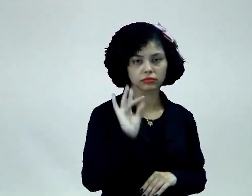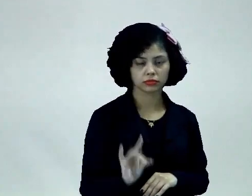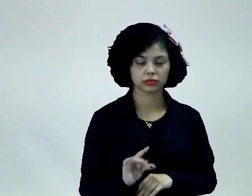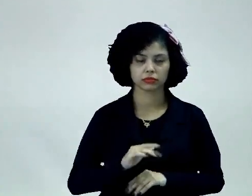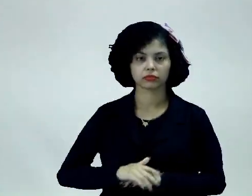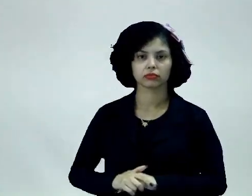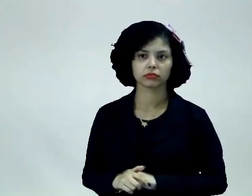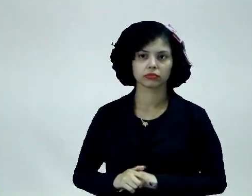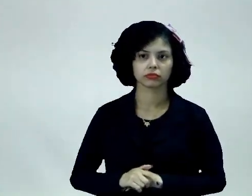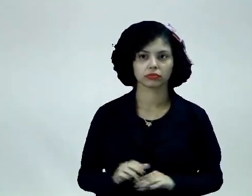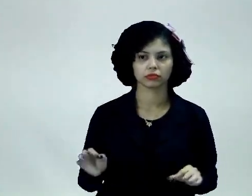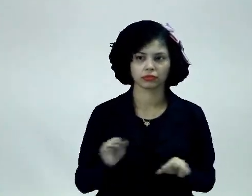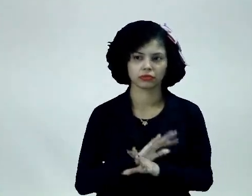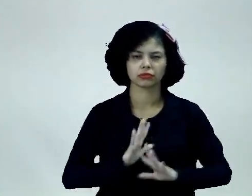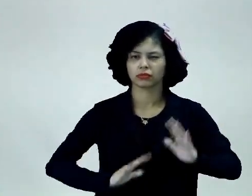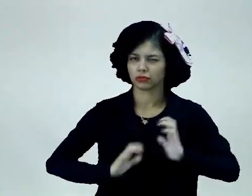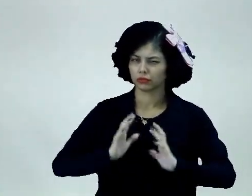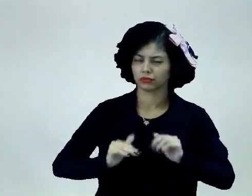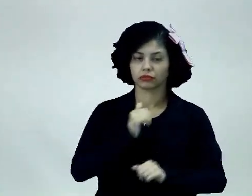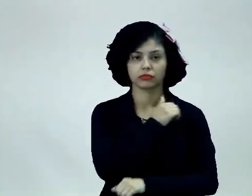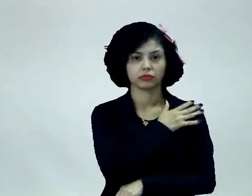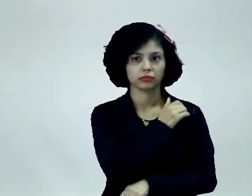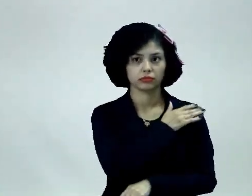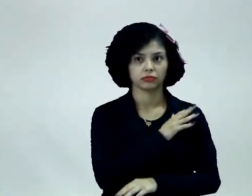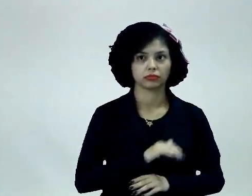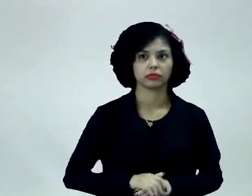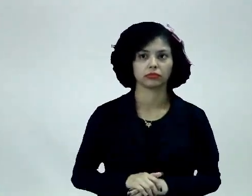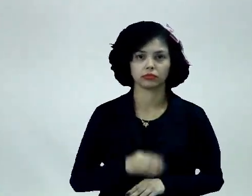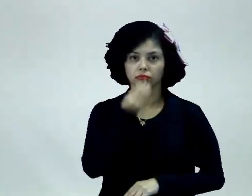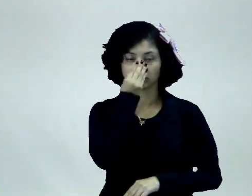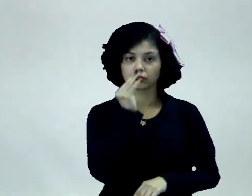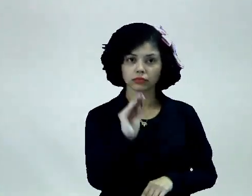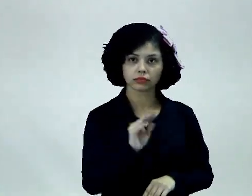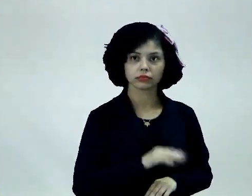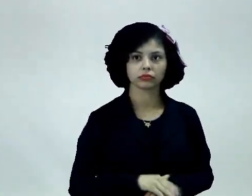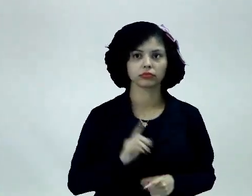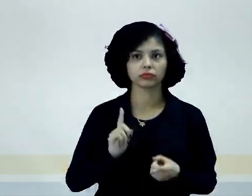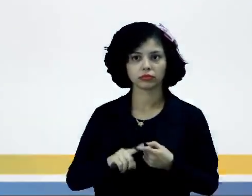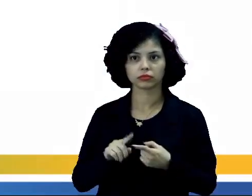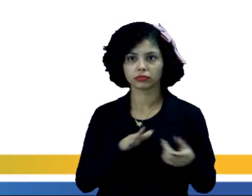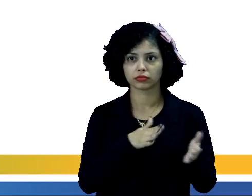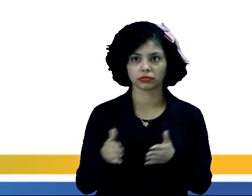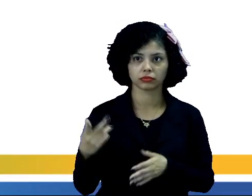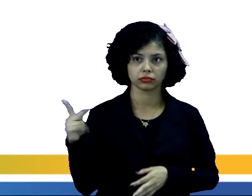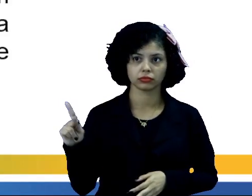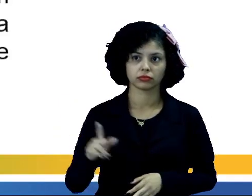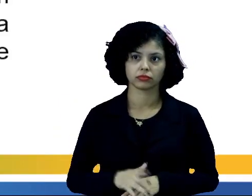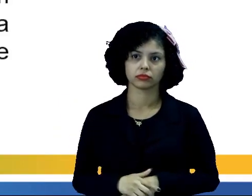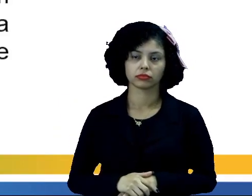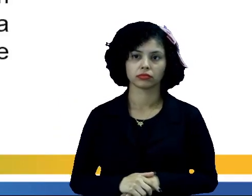cada um, Acaba gerando esse preconceito e essa discriminação por parte delas.